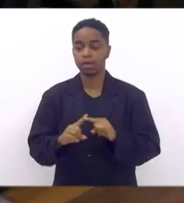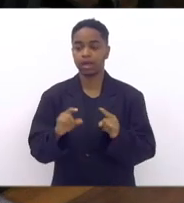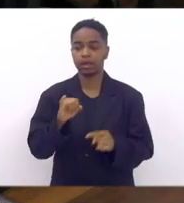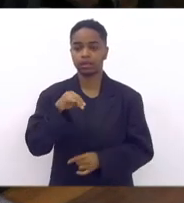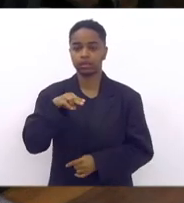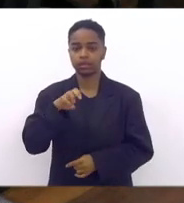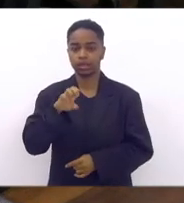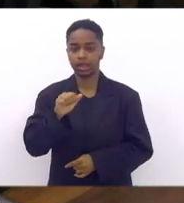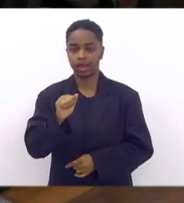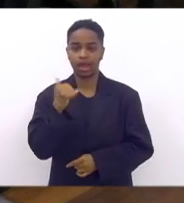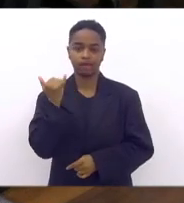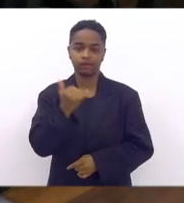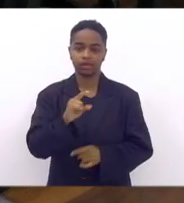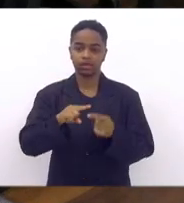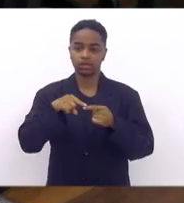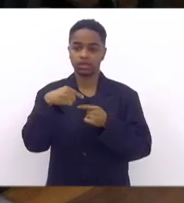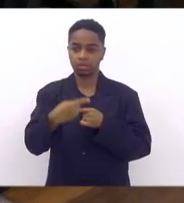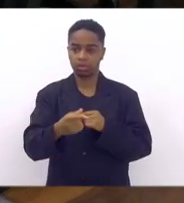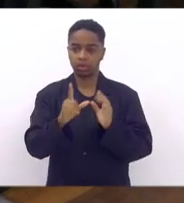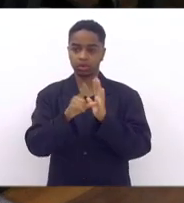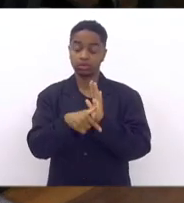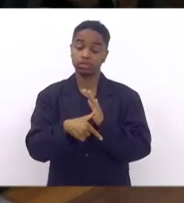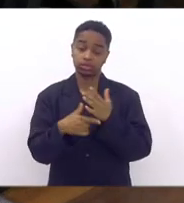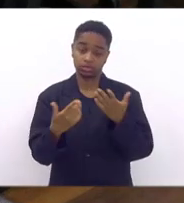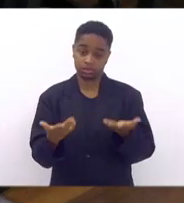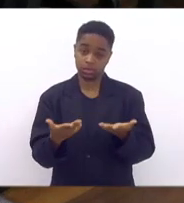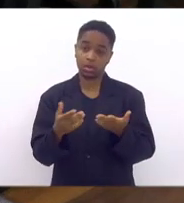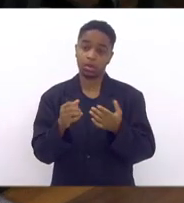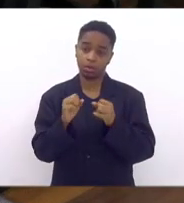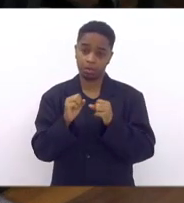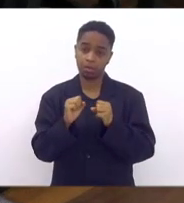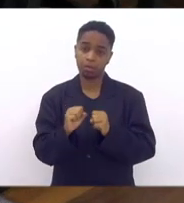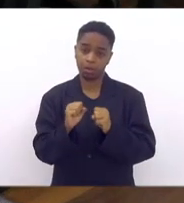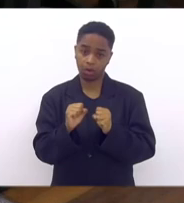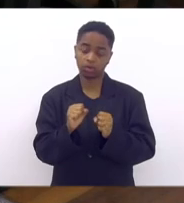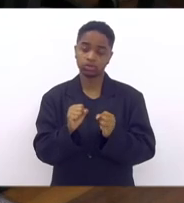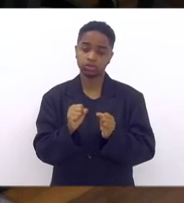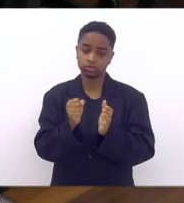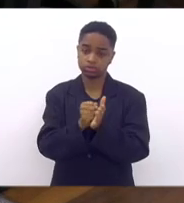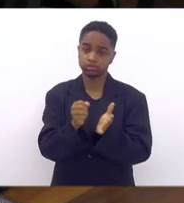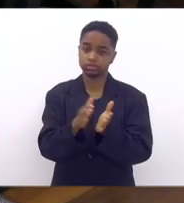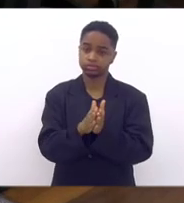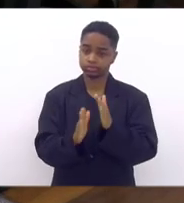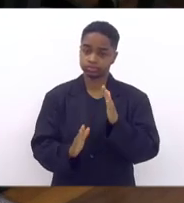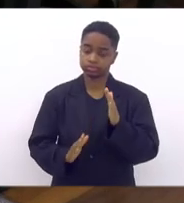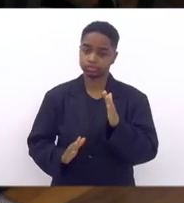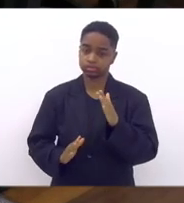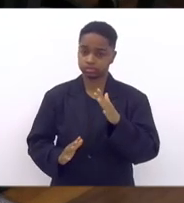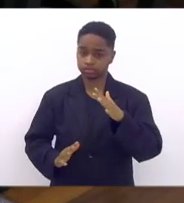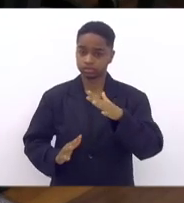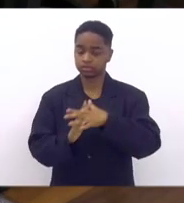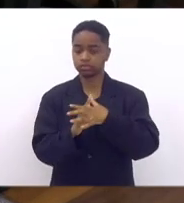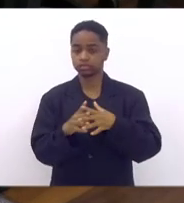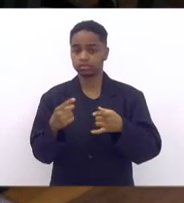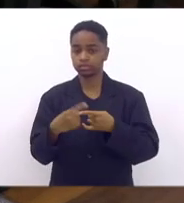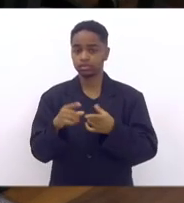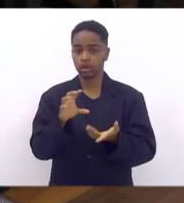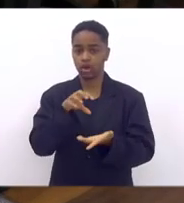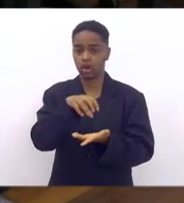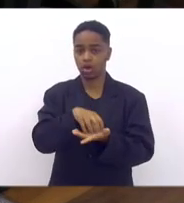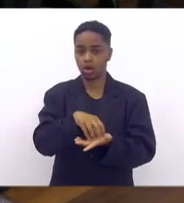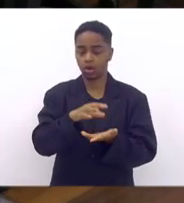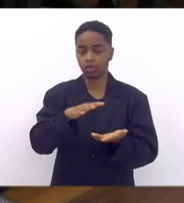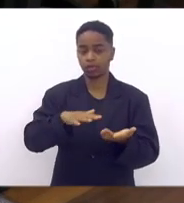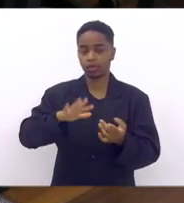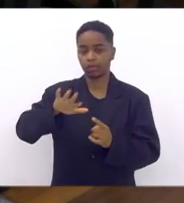caso só depois ex ex então só ali já caberia uma uma uma penalidade máxima porque o órgão ambiental